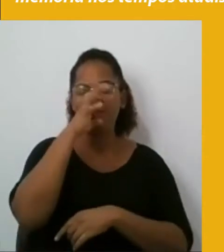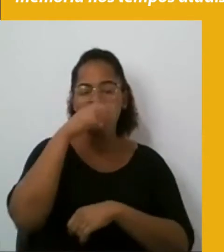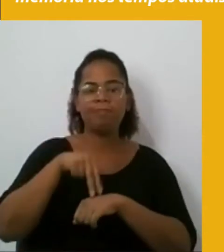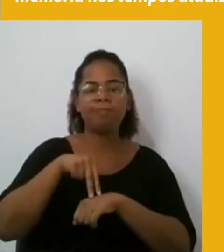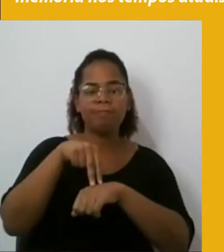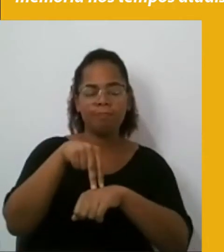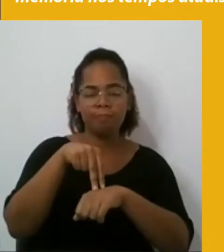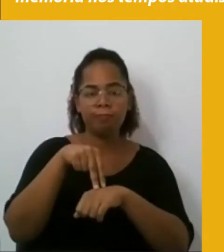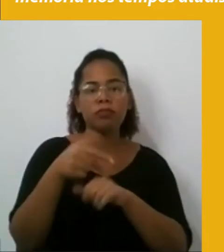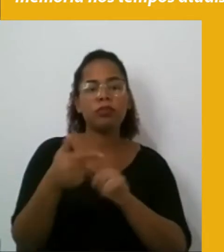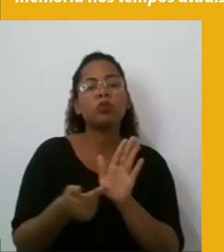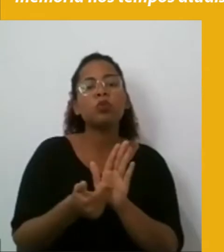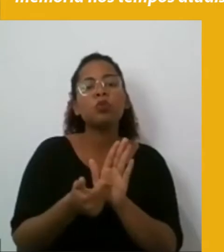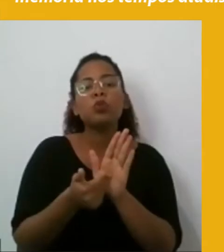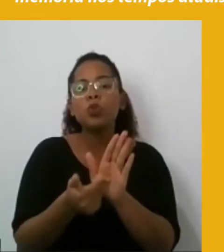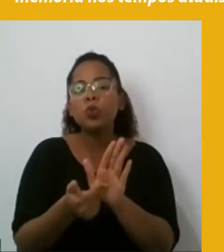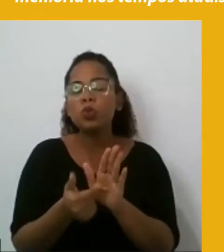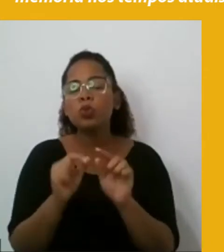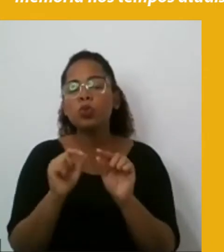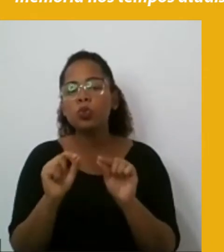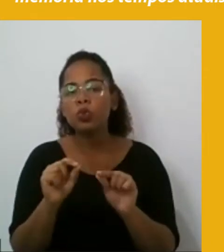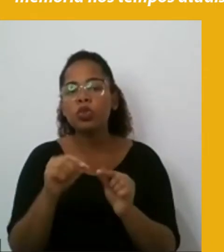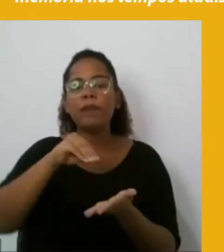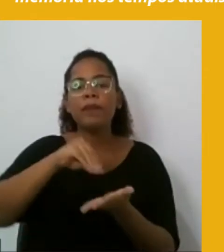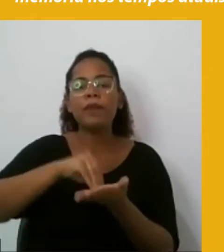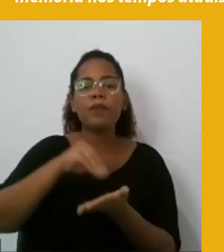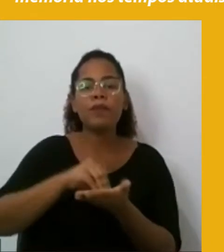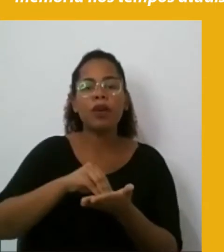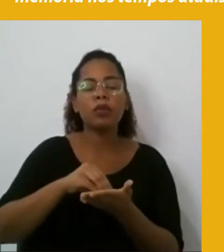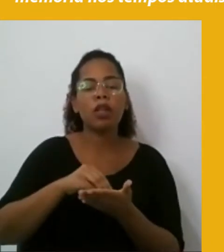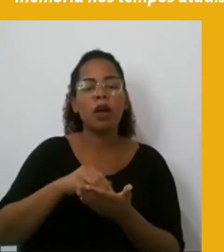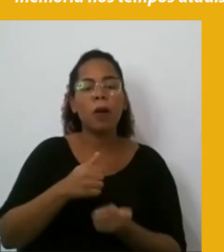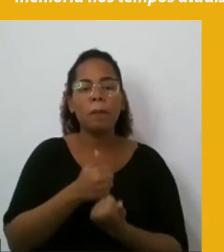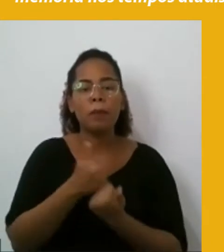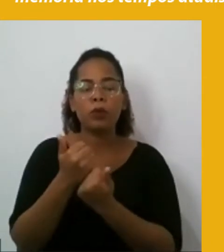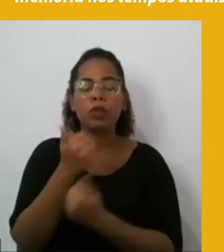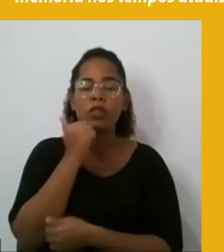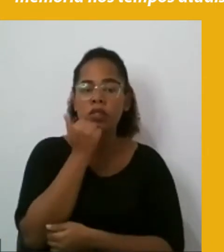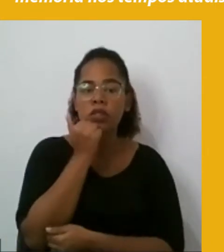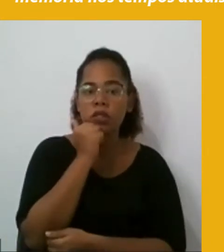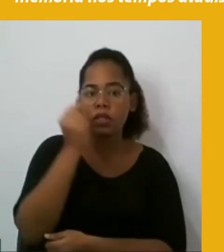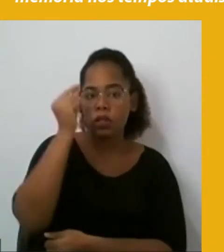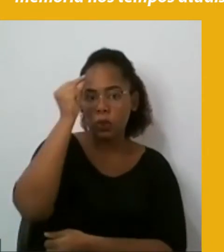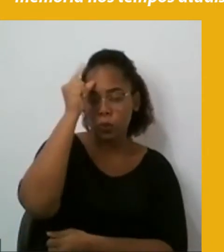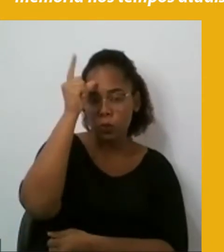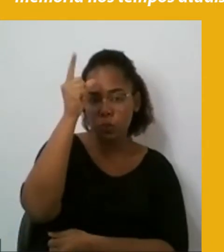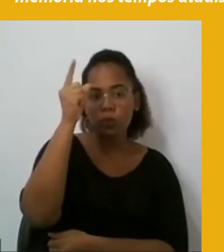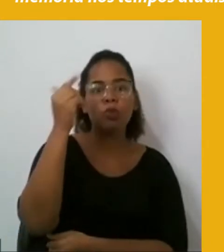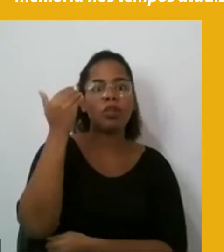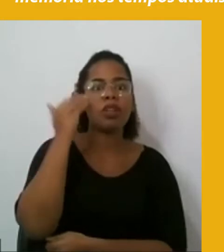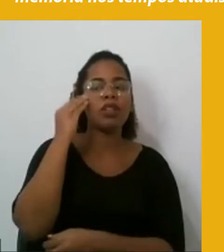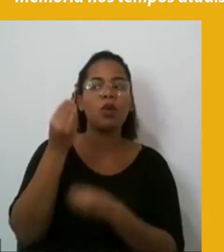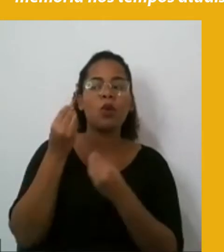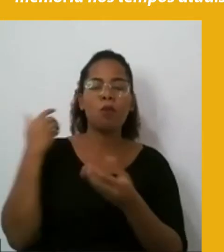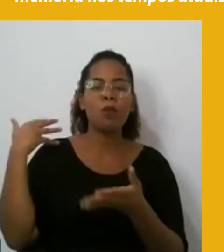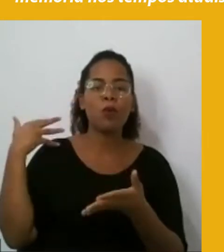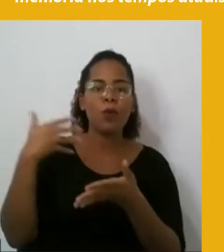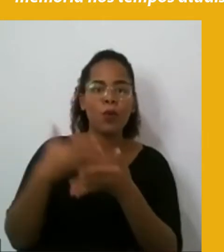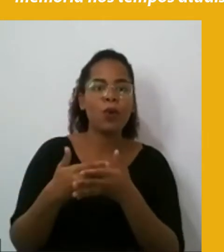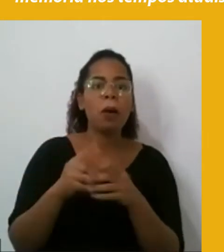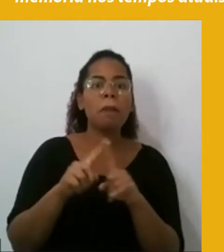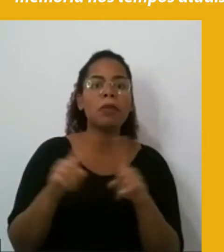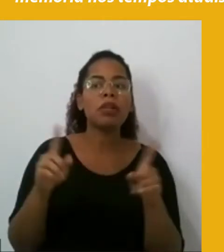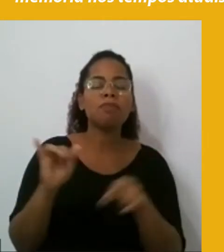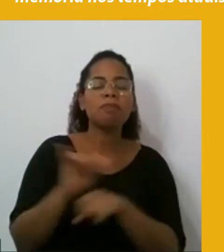cultura, são as armas de a gente entender como é que a gente chegou até aqui, como é que a gente pode fazer para mudar o futuro, para que o futuro não seja parecido com esse